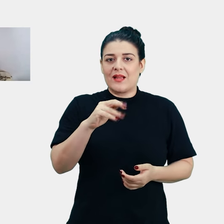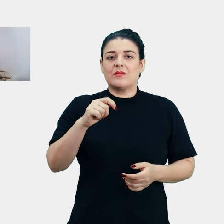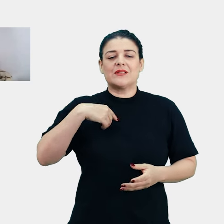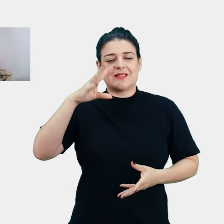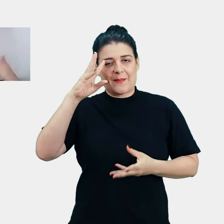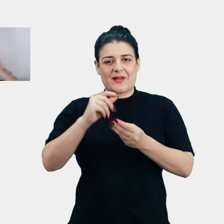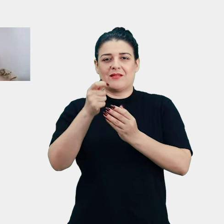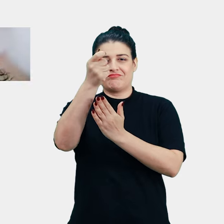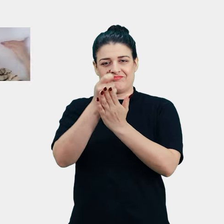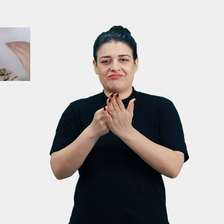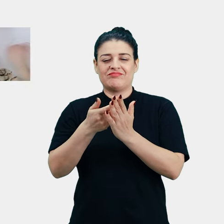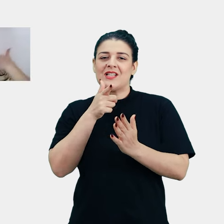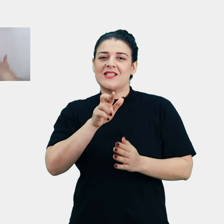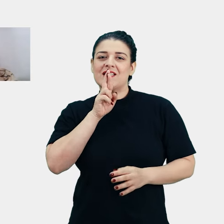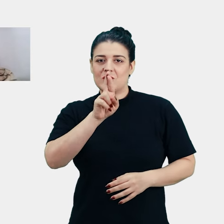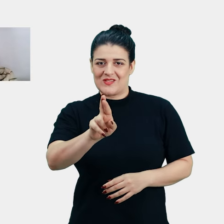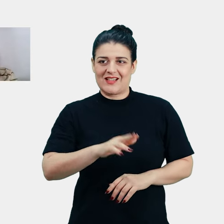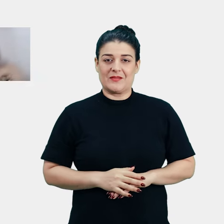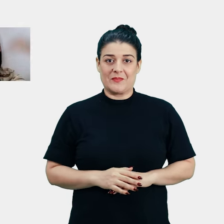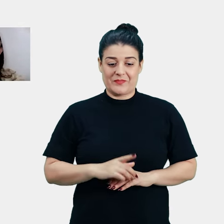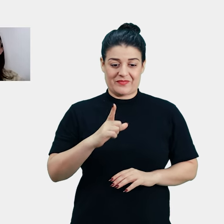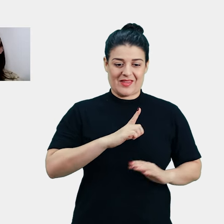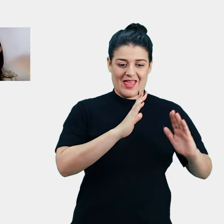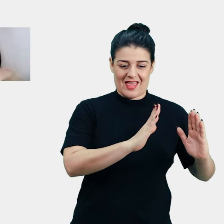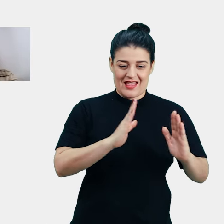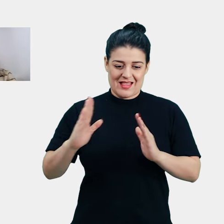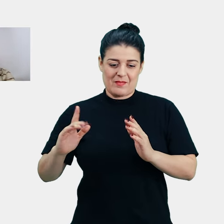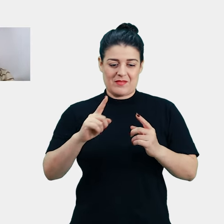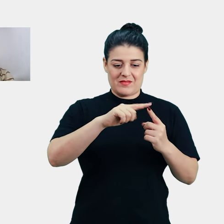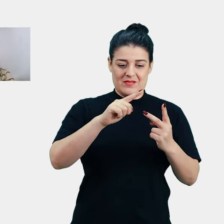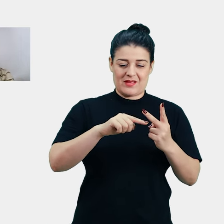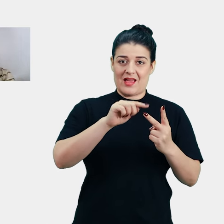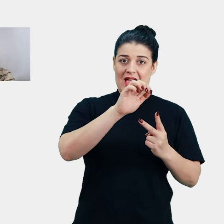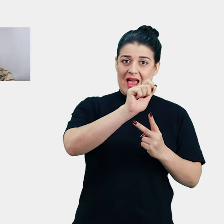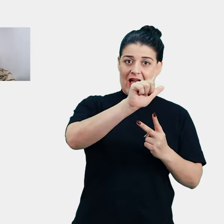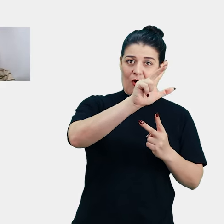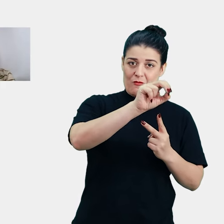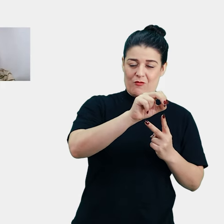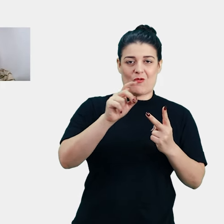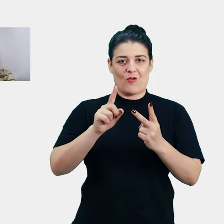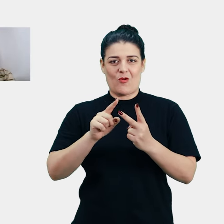interpretação biológica. Então, deu para perceber que as etapas de um estudo alvo e global são diferentes, né?